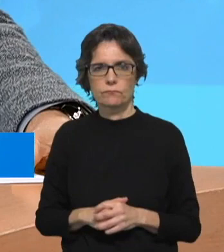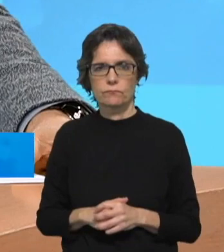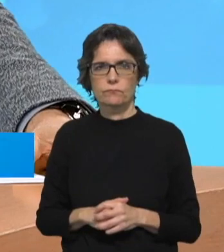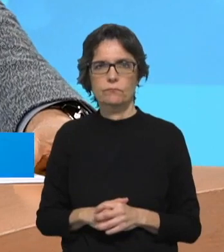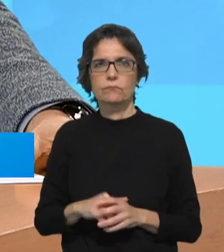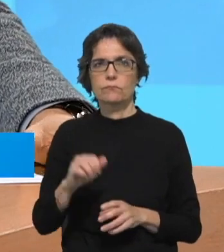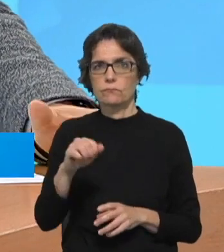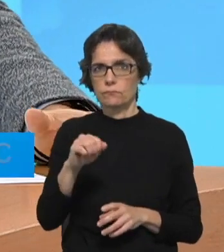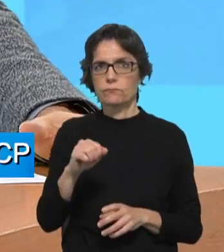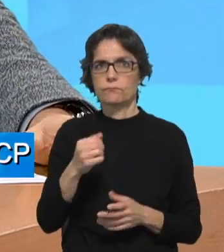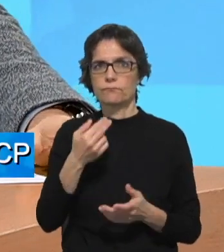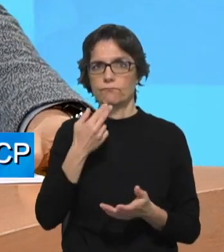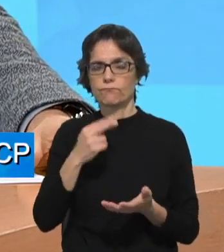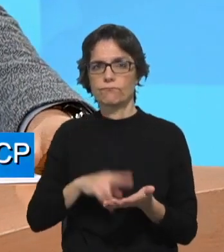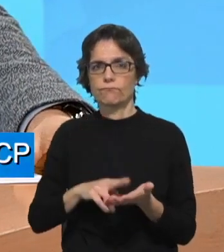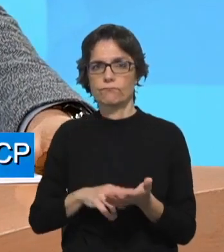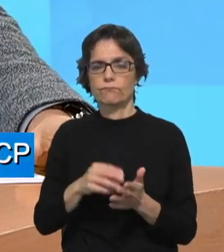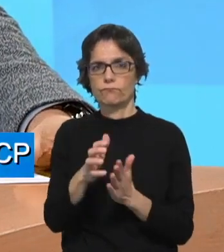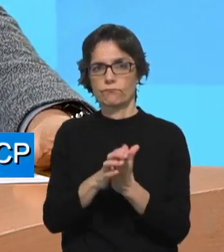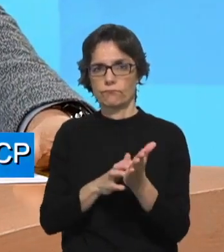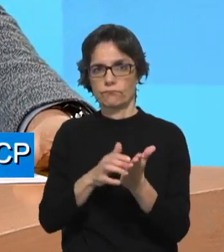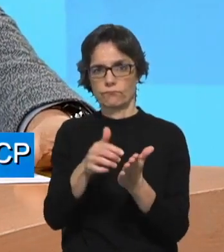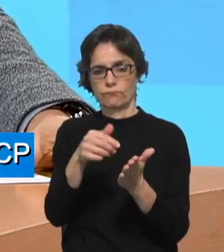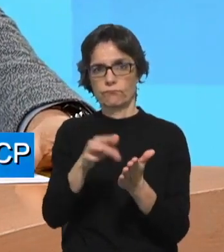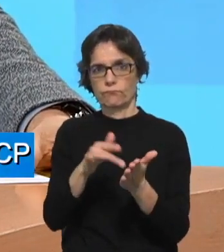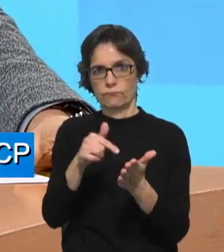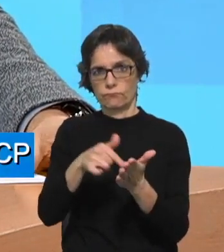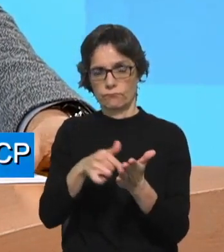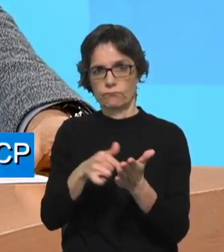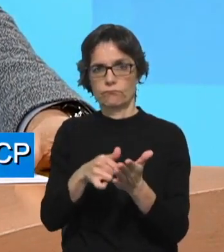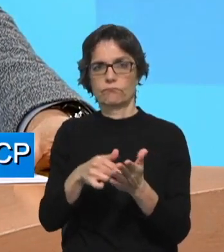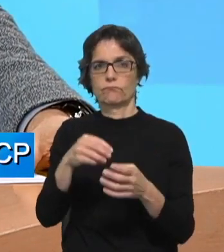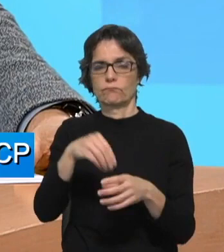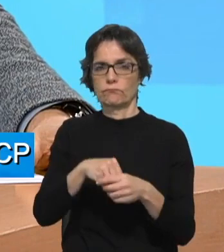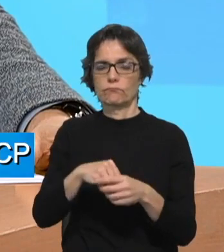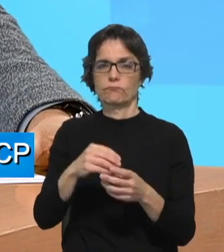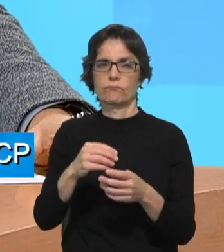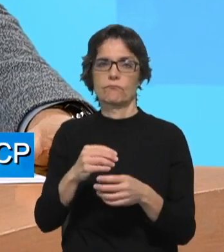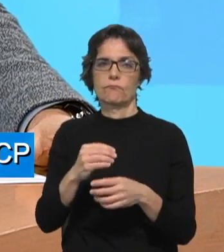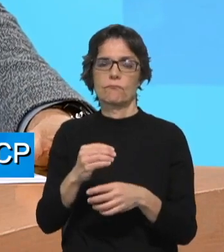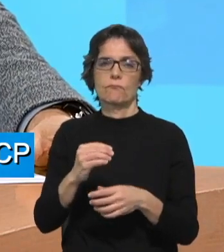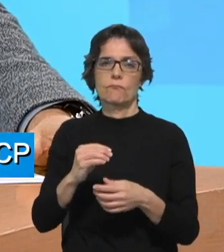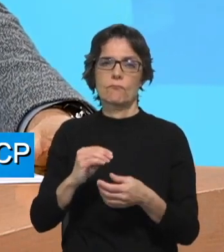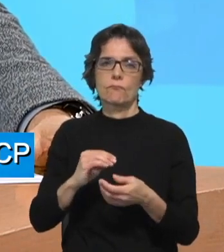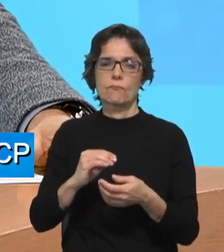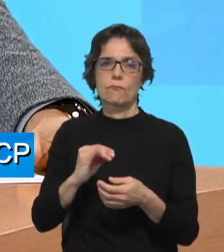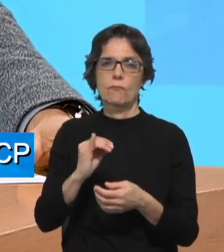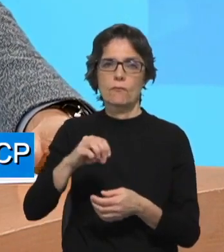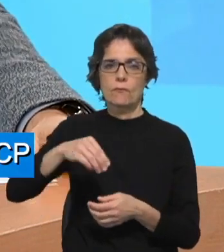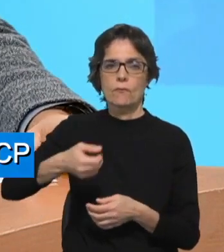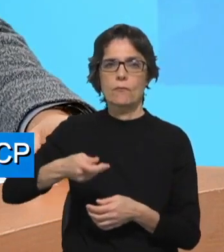esta obra, que se insere, de facto, numa coleção da Imprensa Nacional, uma coleção de estudos